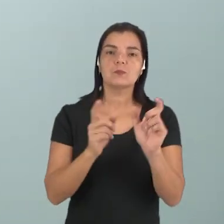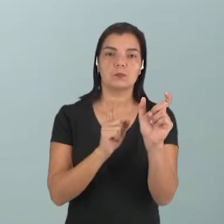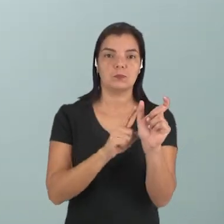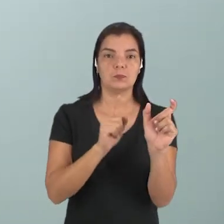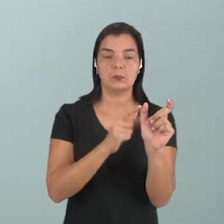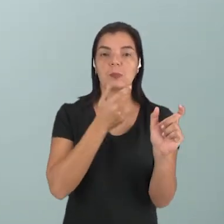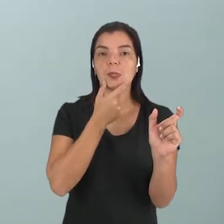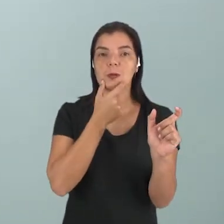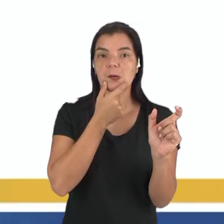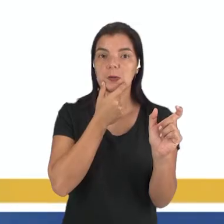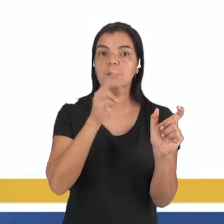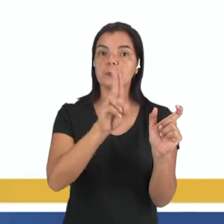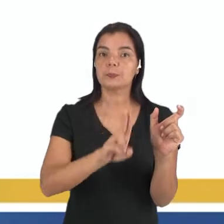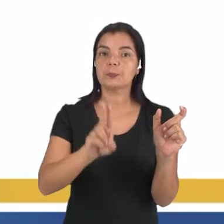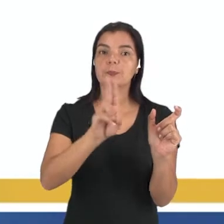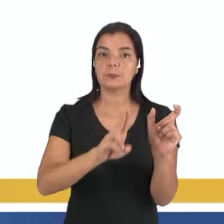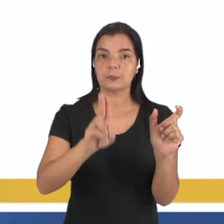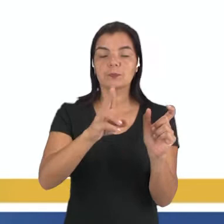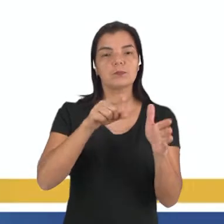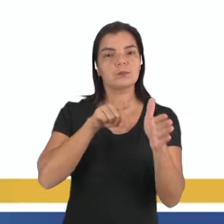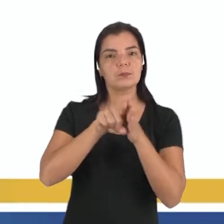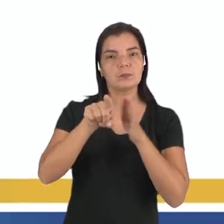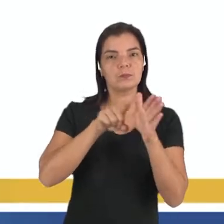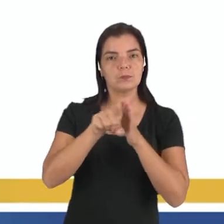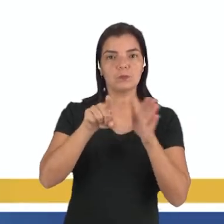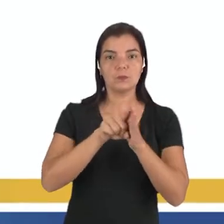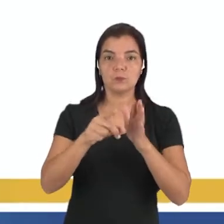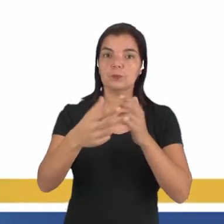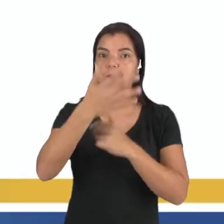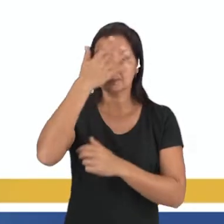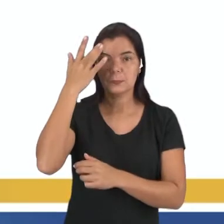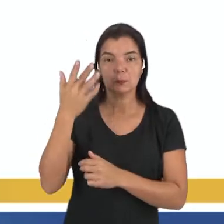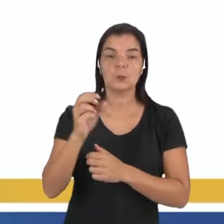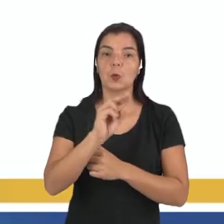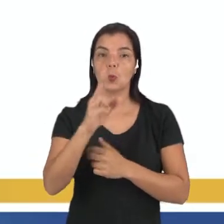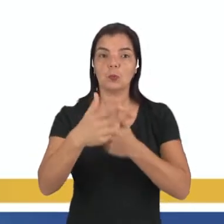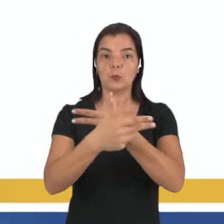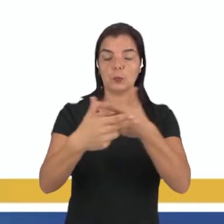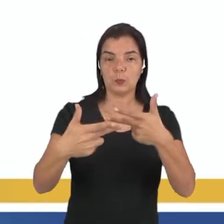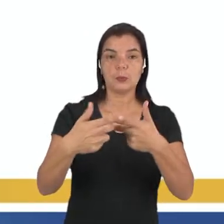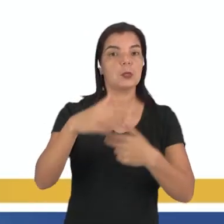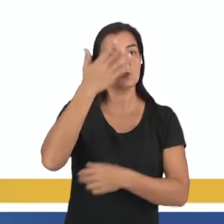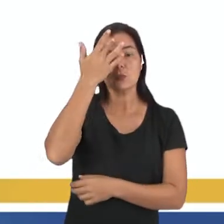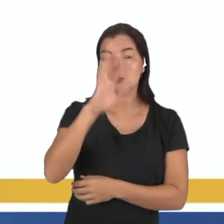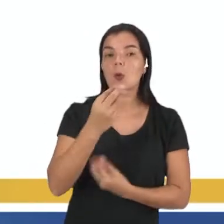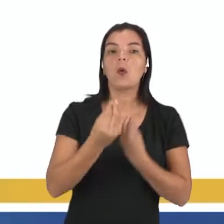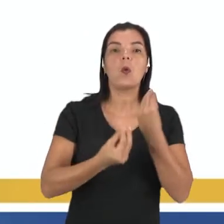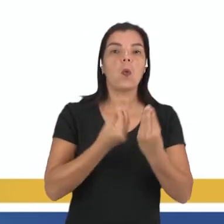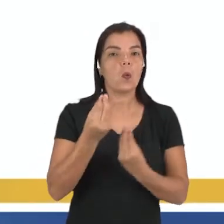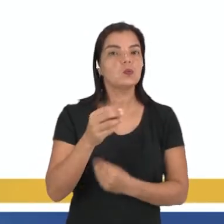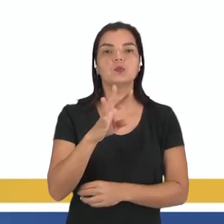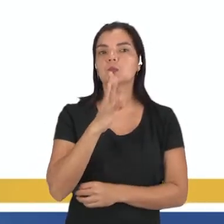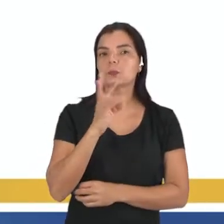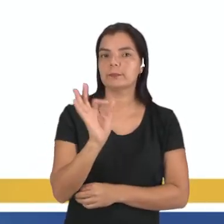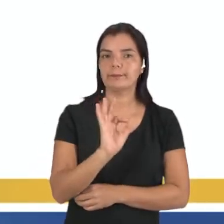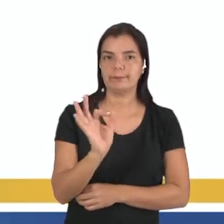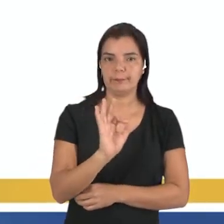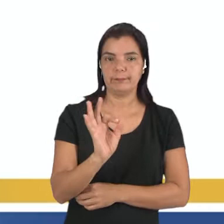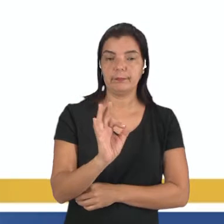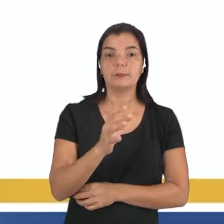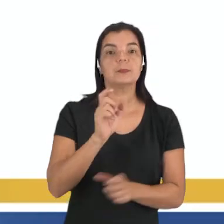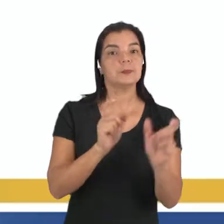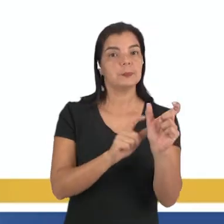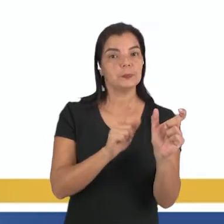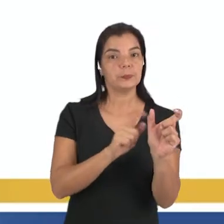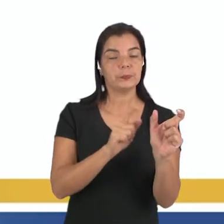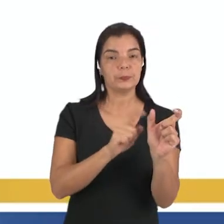língua inglesa que são usadas para fazer perguntas sobre pessoas ou objetos que nós não sabemos ou não conhecemos. Essas